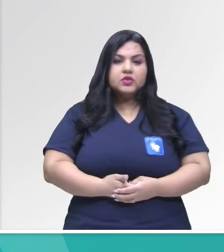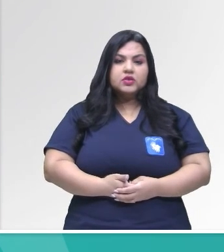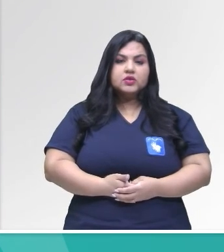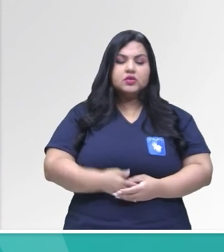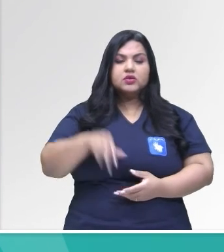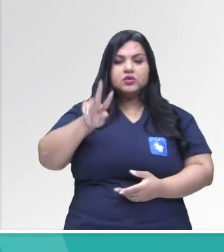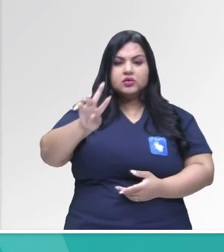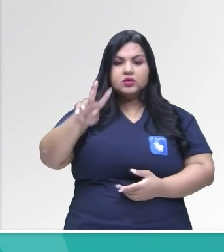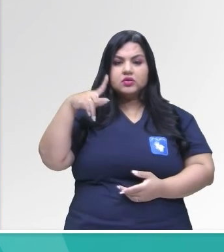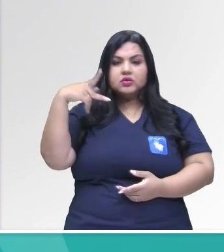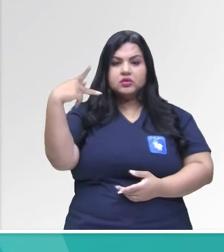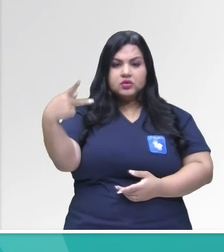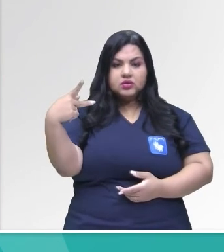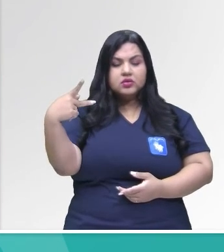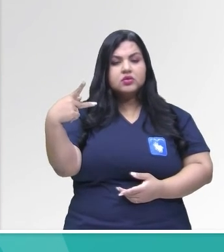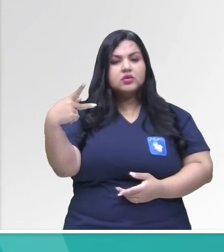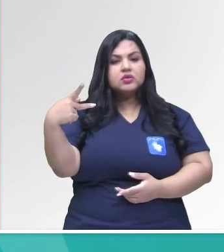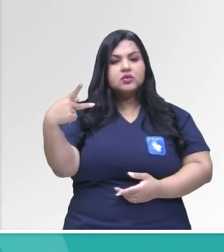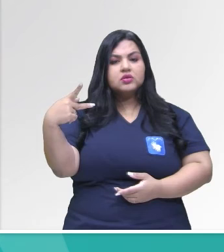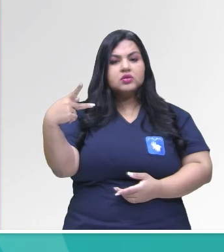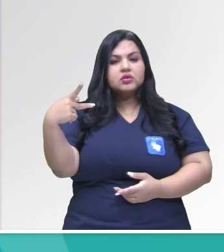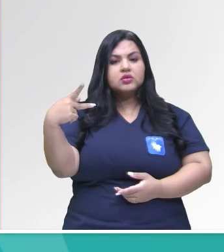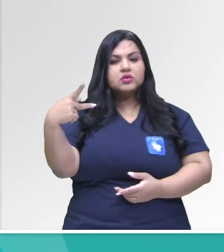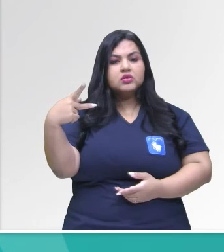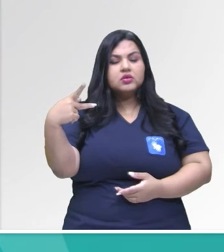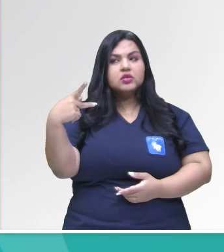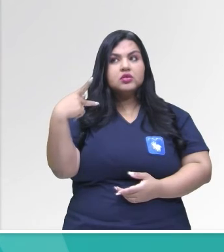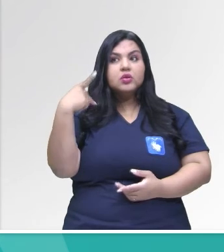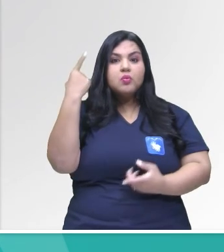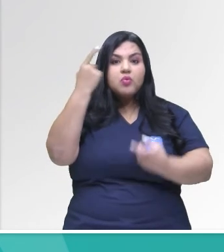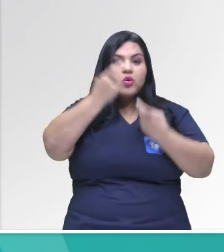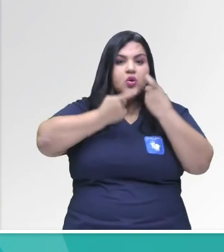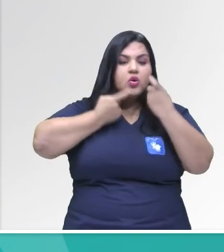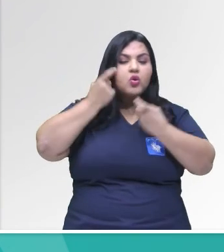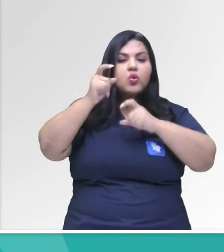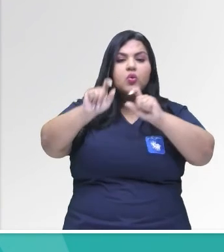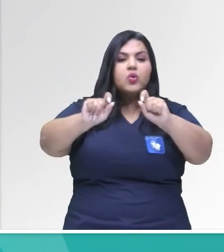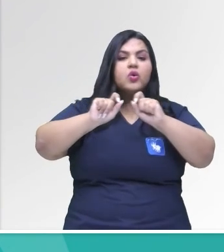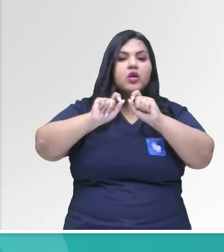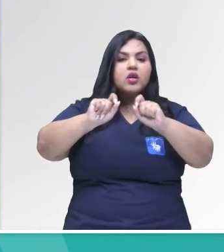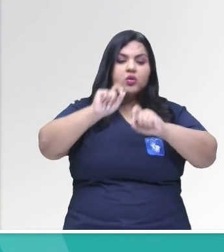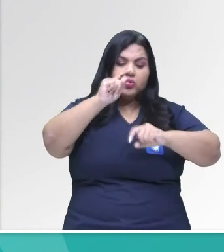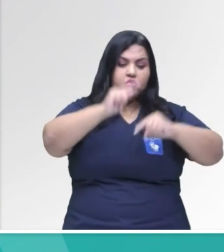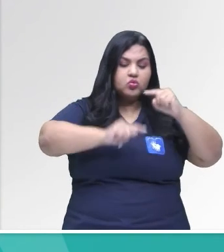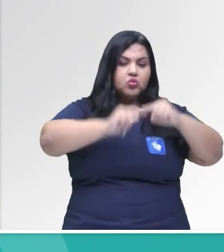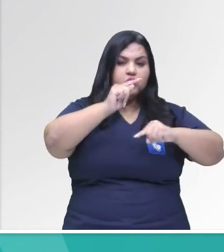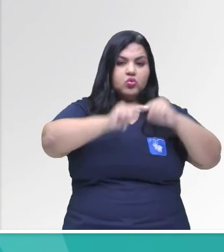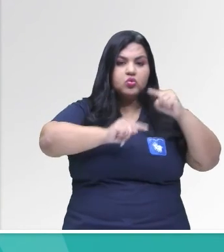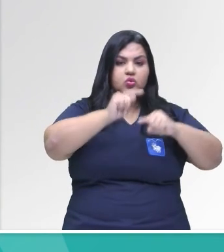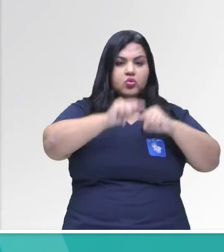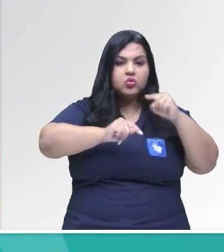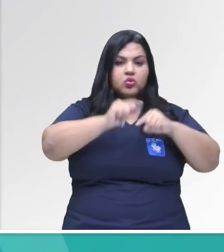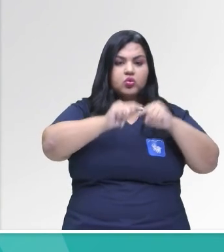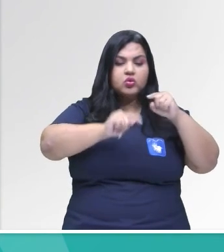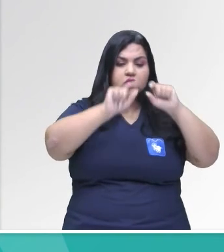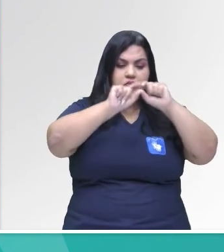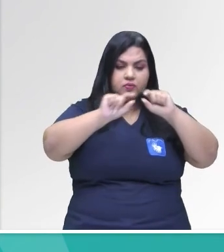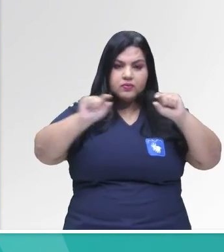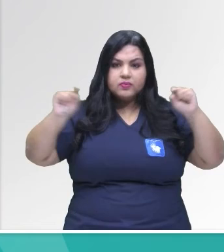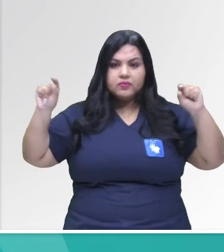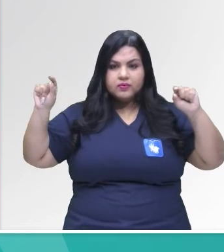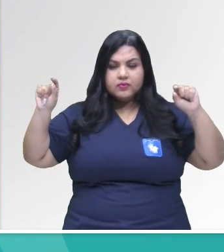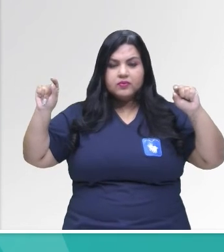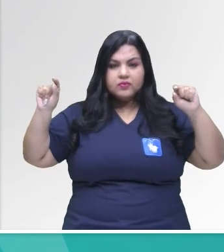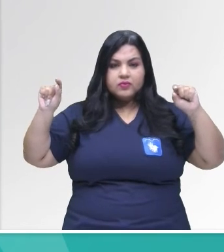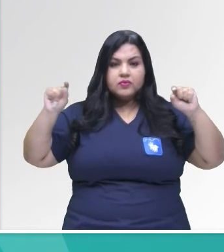voz passiva, ela se preocupa com o quê? Com o objeto da oração.